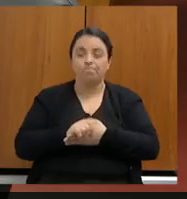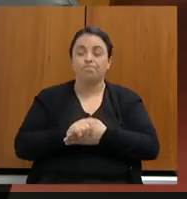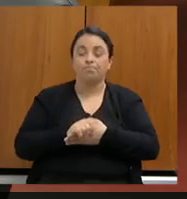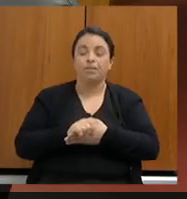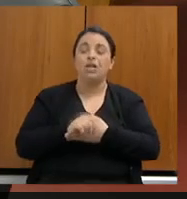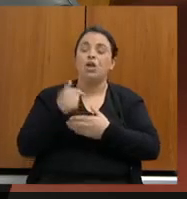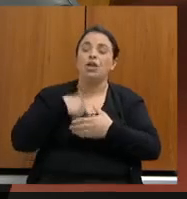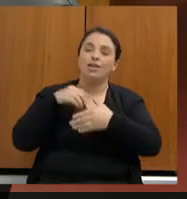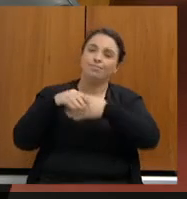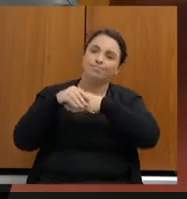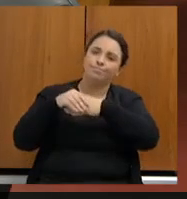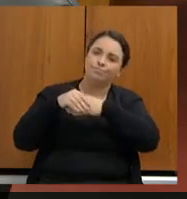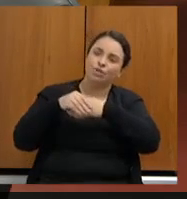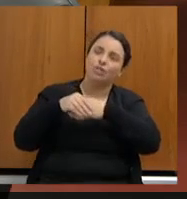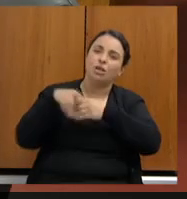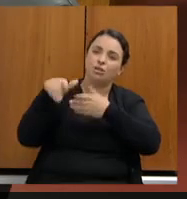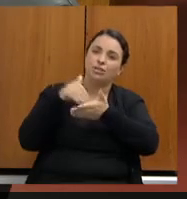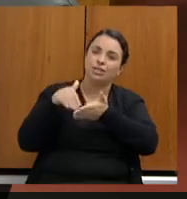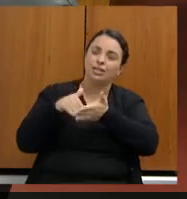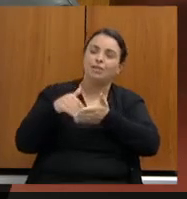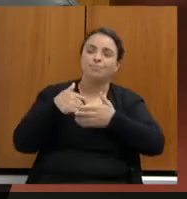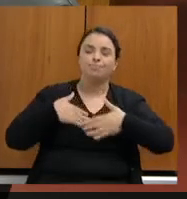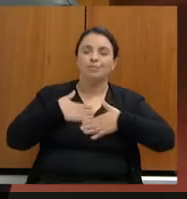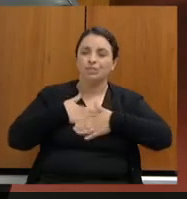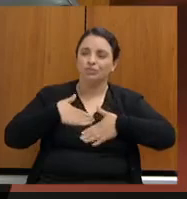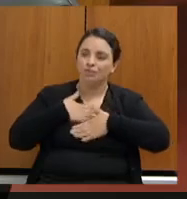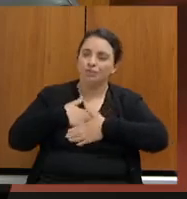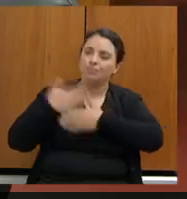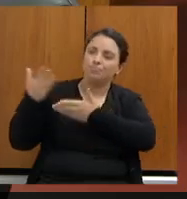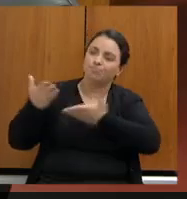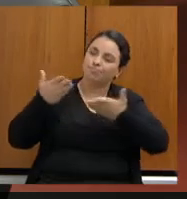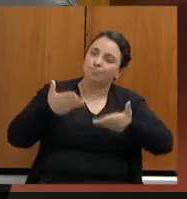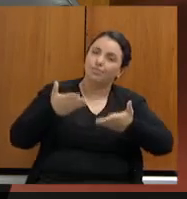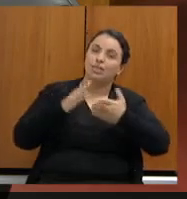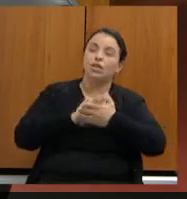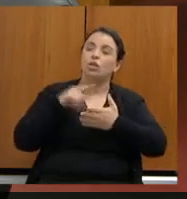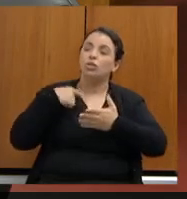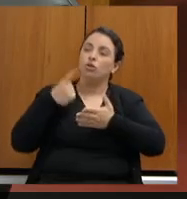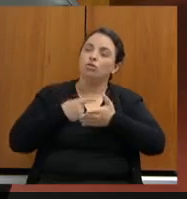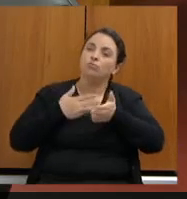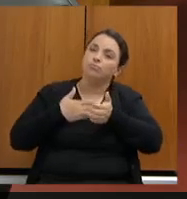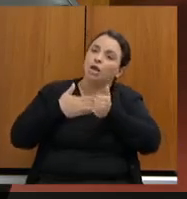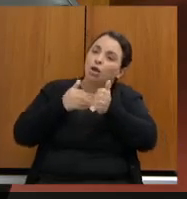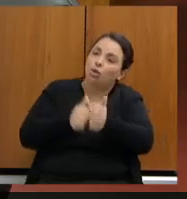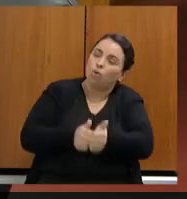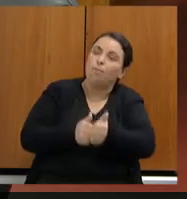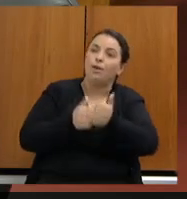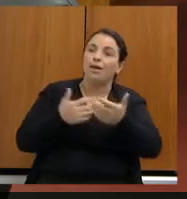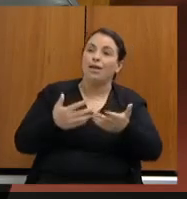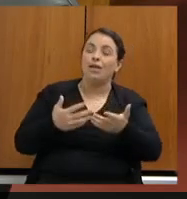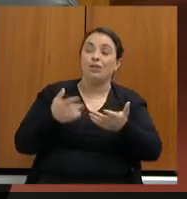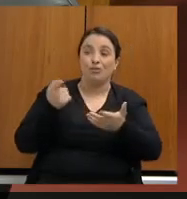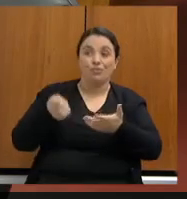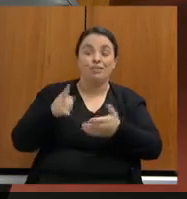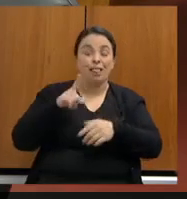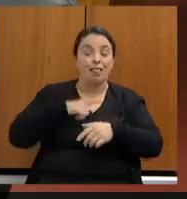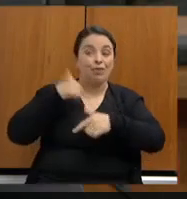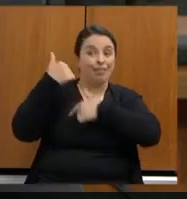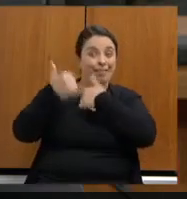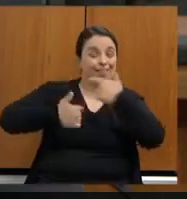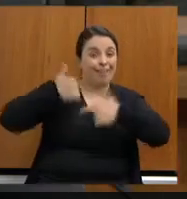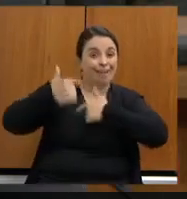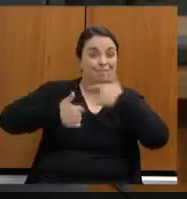Rogério Greco que satisfação recebeu aqui fazendo nós estamos acompanhando a poeira que ele tá levantando por aí